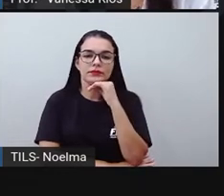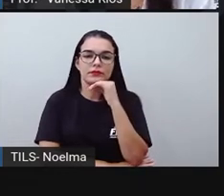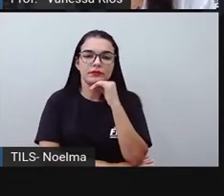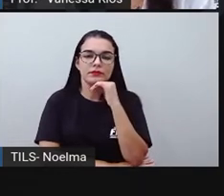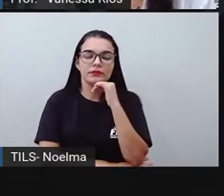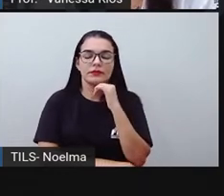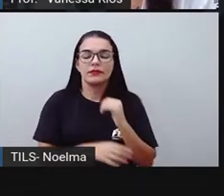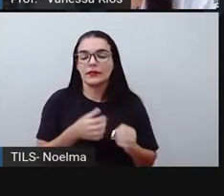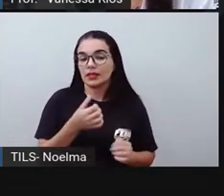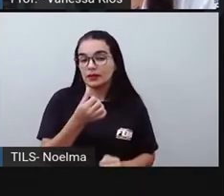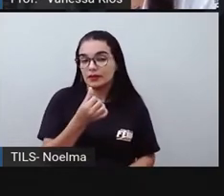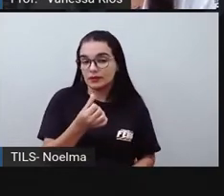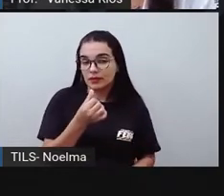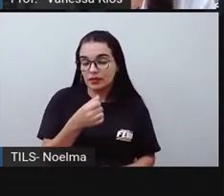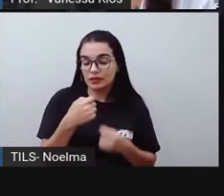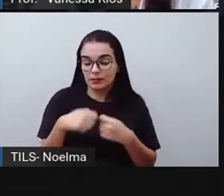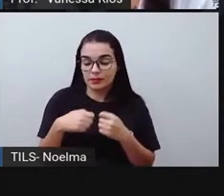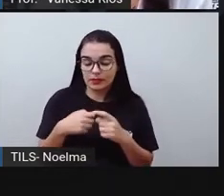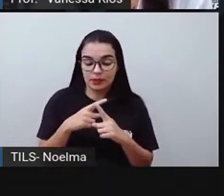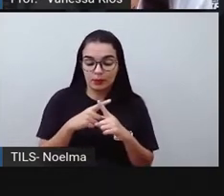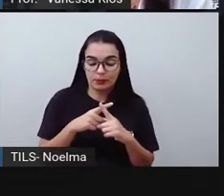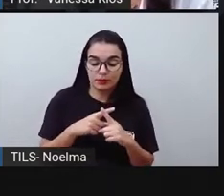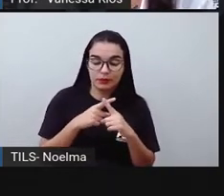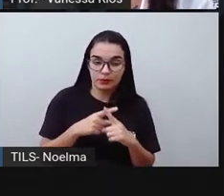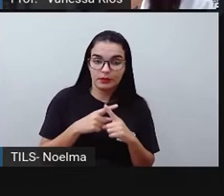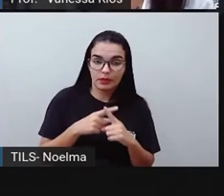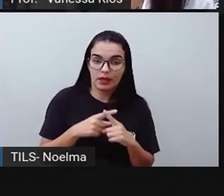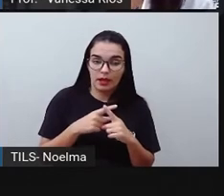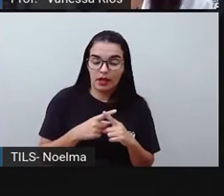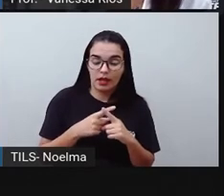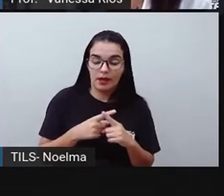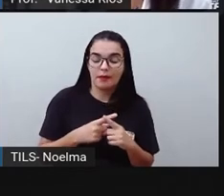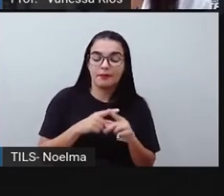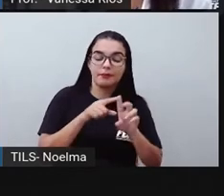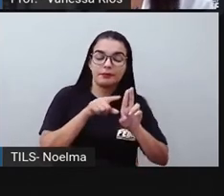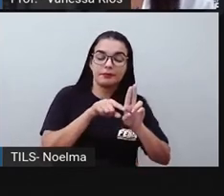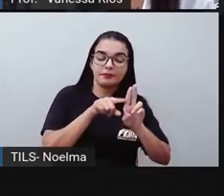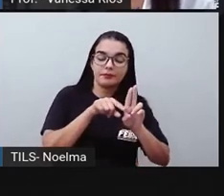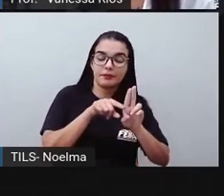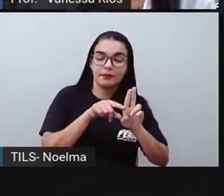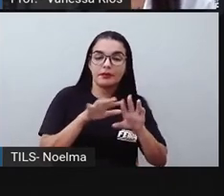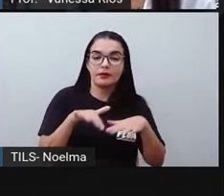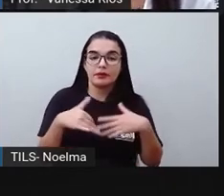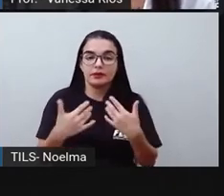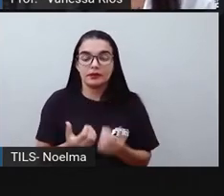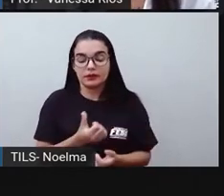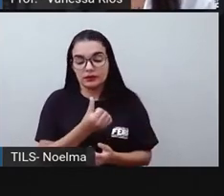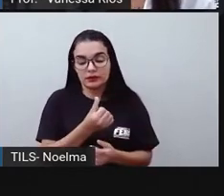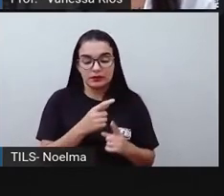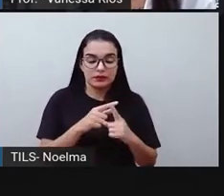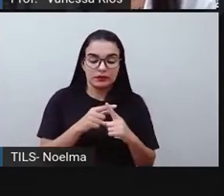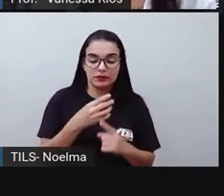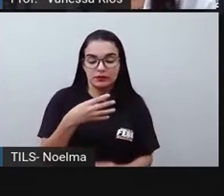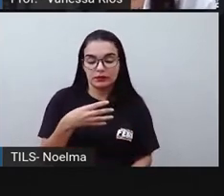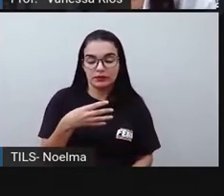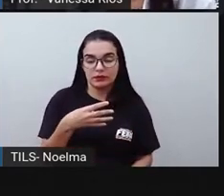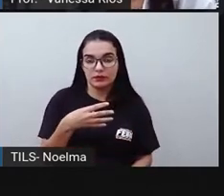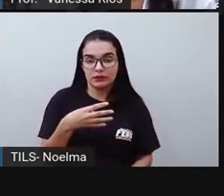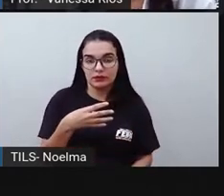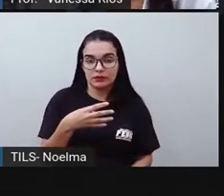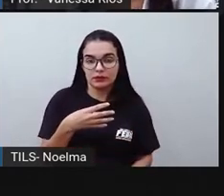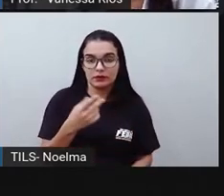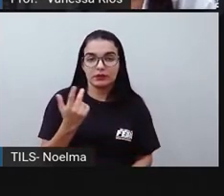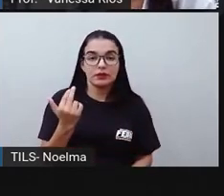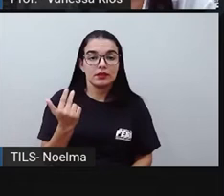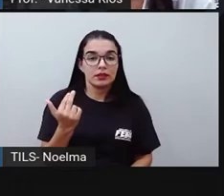6 aqui eu preciso multiplicar, não é? Pela unidade e pela dezena. Agora, 6 vezes 4. 6